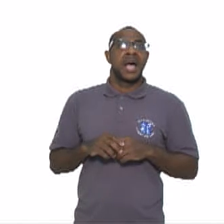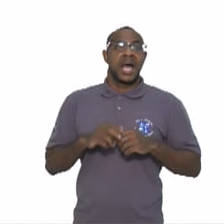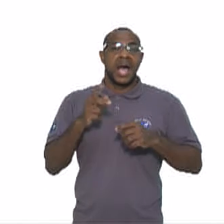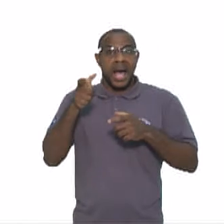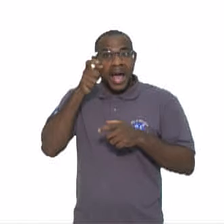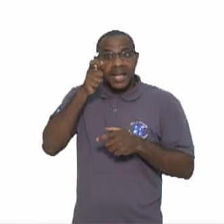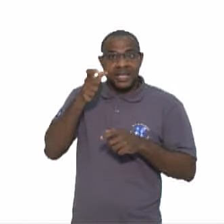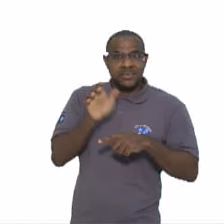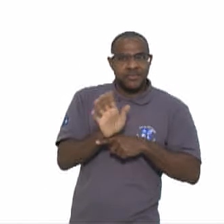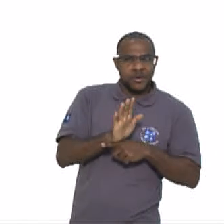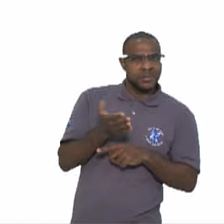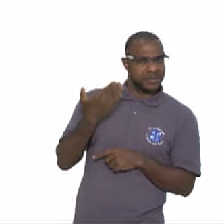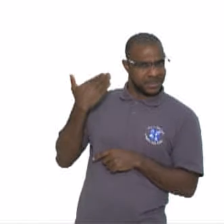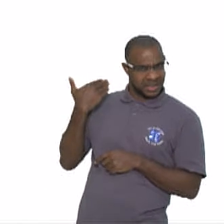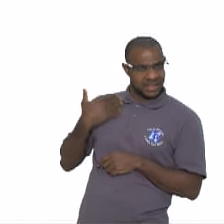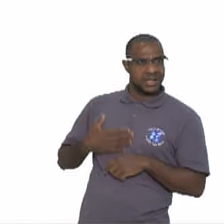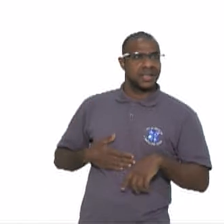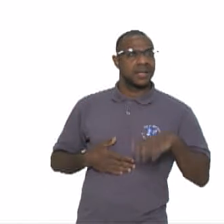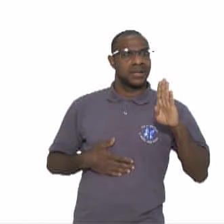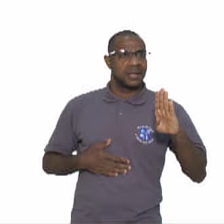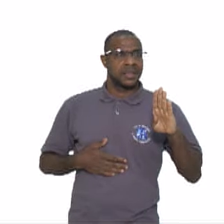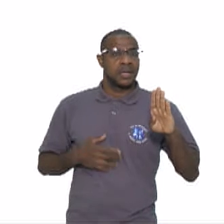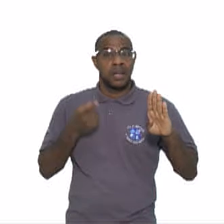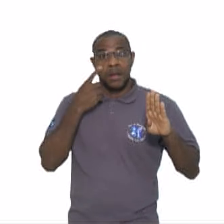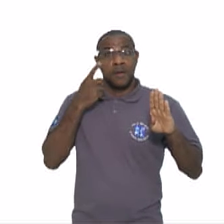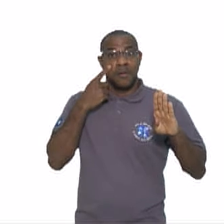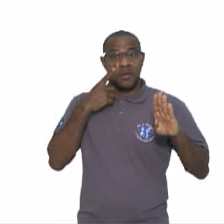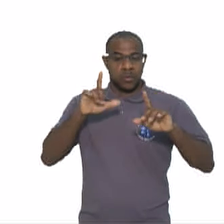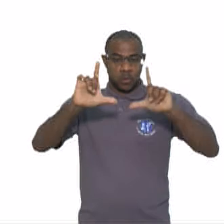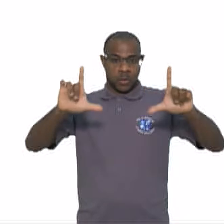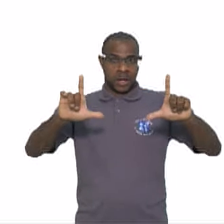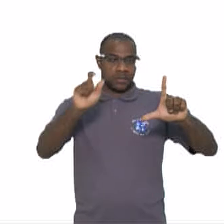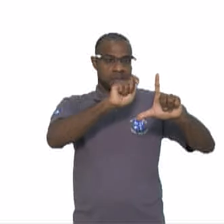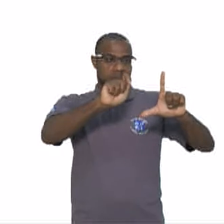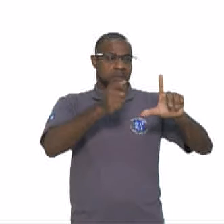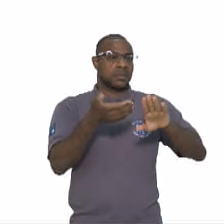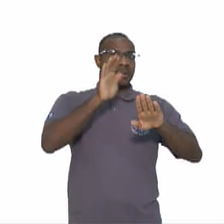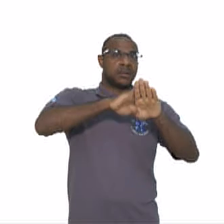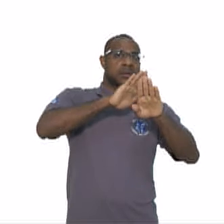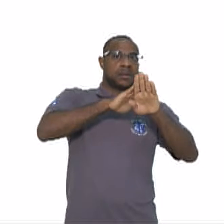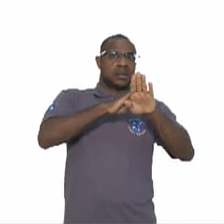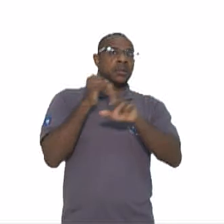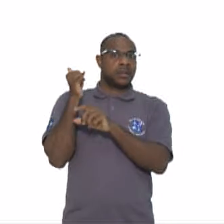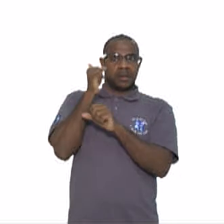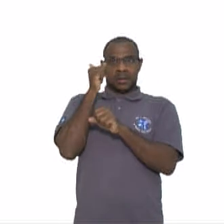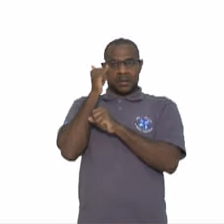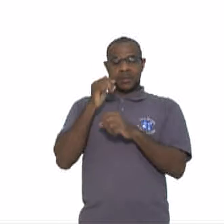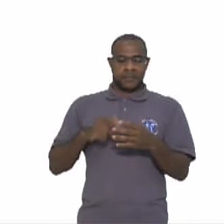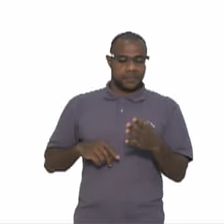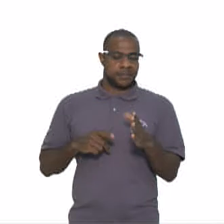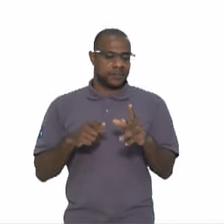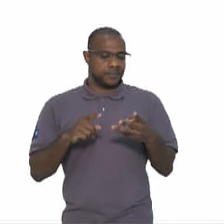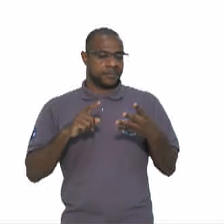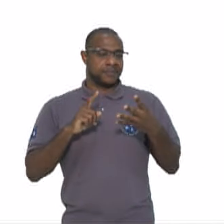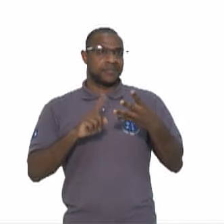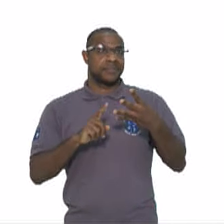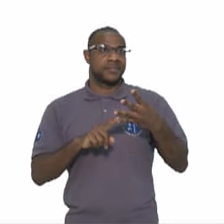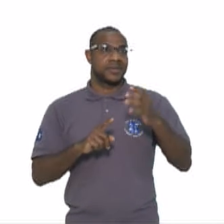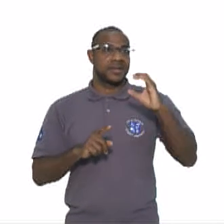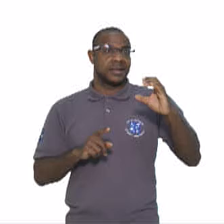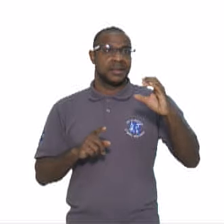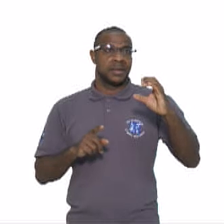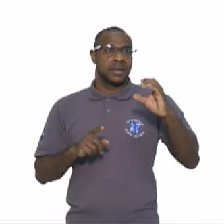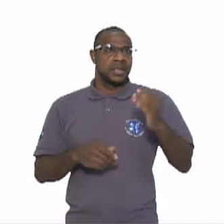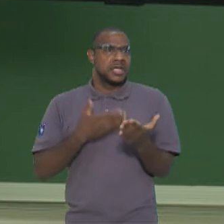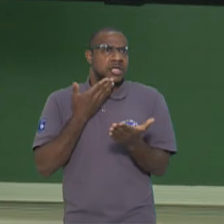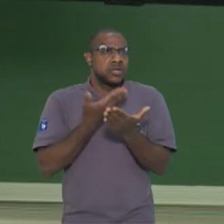Ficam atentos ao quadro escrito atrás da câmera. C. Recorrem ao roteiro. D. Eles não estudam,